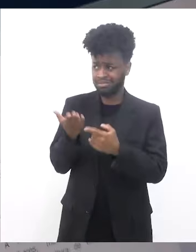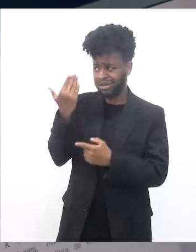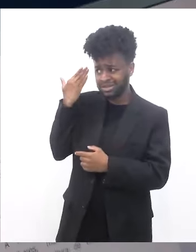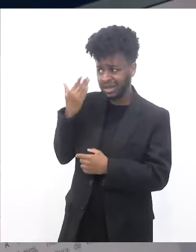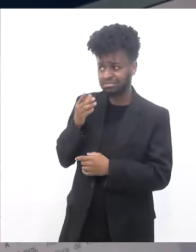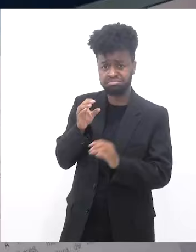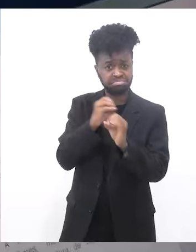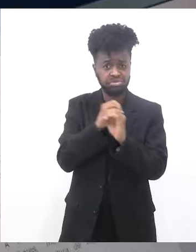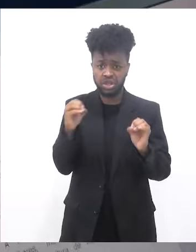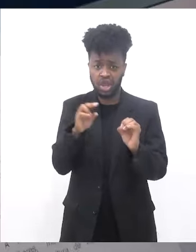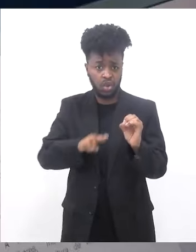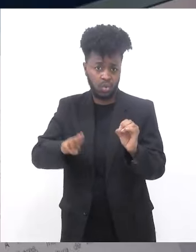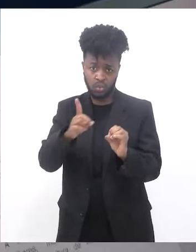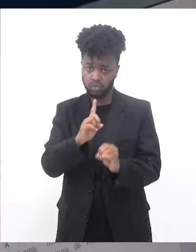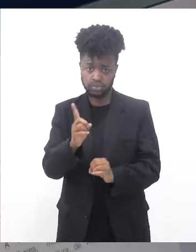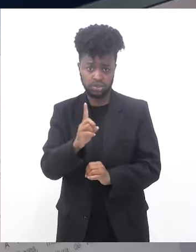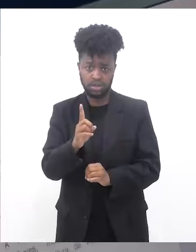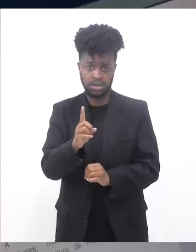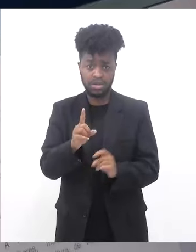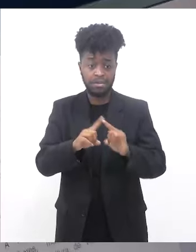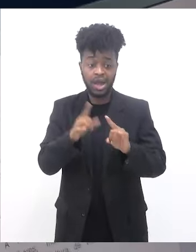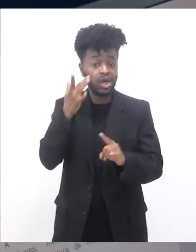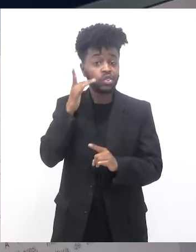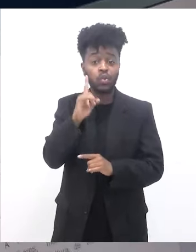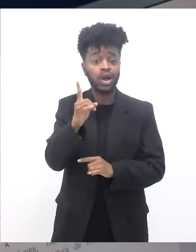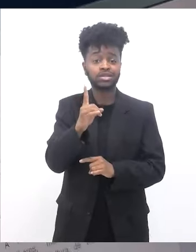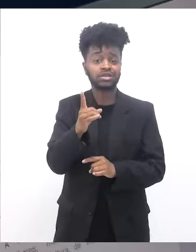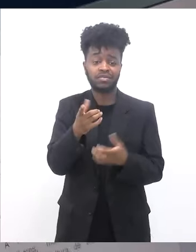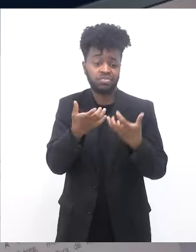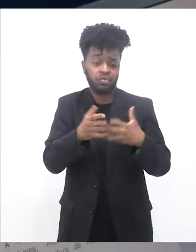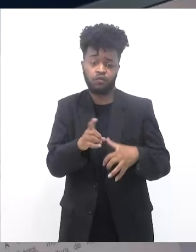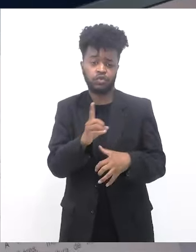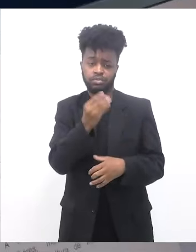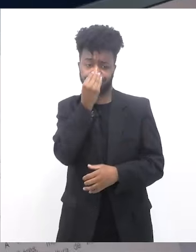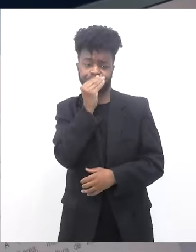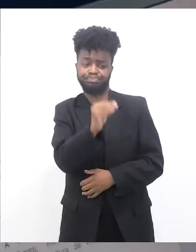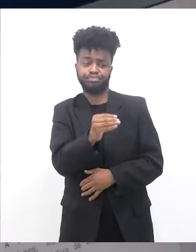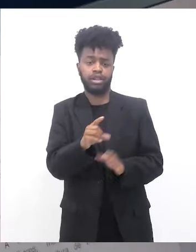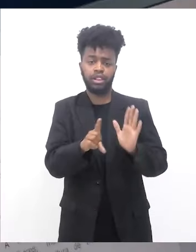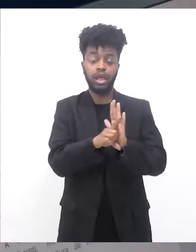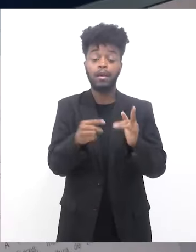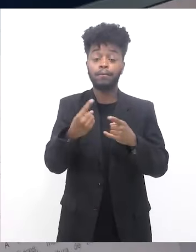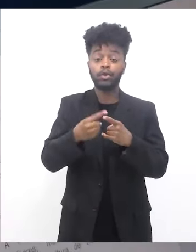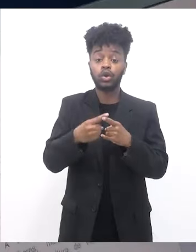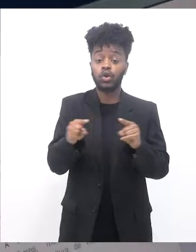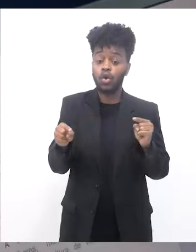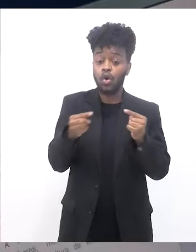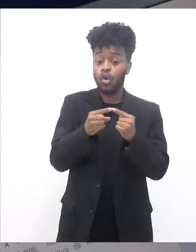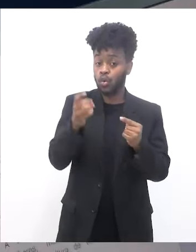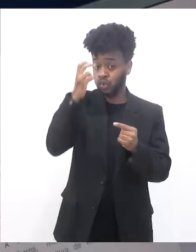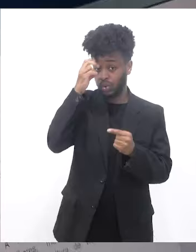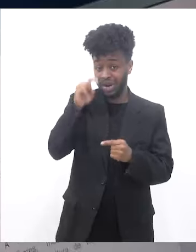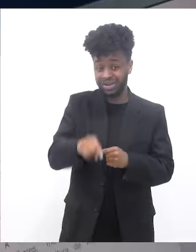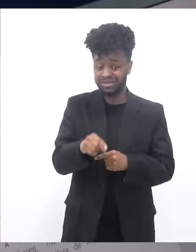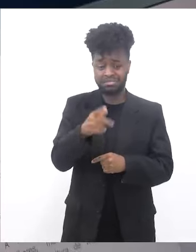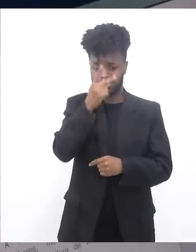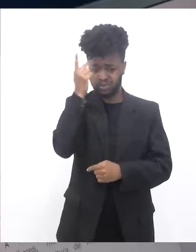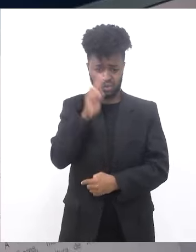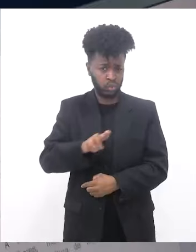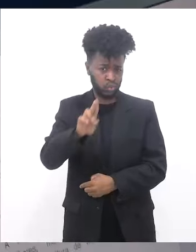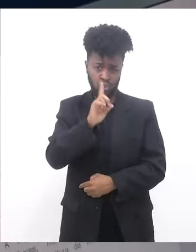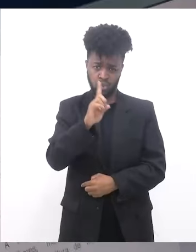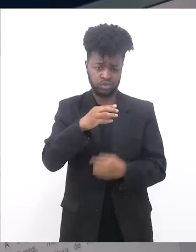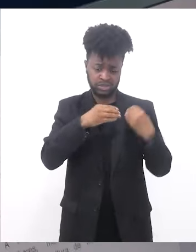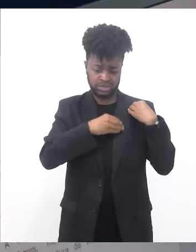ninguém usava cinto de segurança. E ninguém achava que essa lei ia pegar. Era cultural no Rio de Janeiro. Carioca